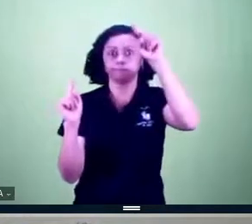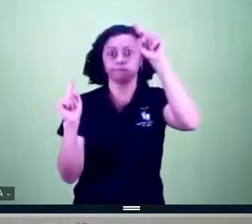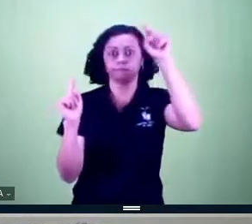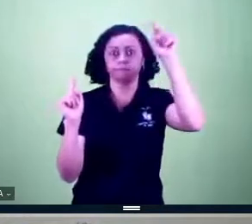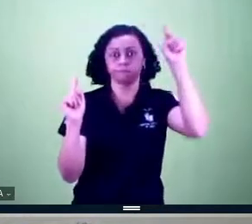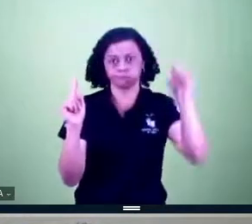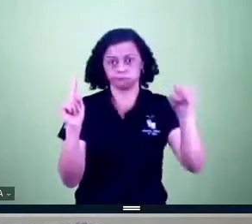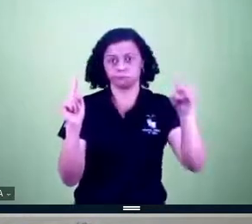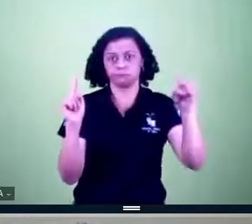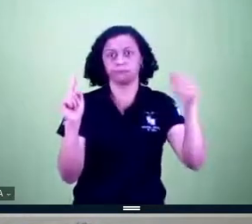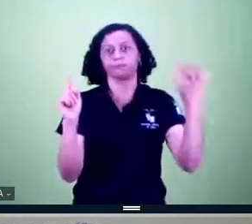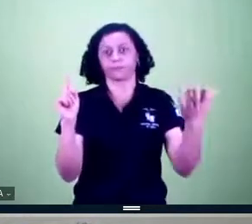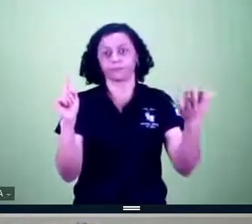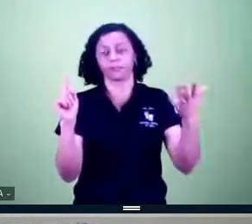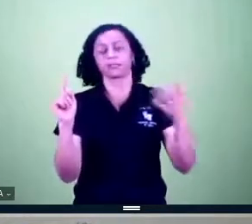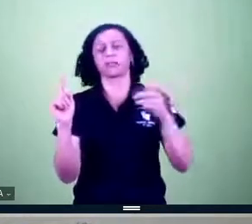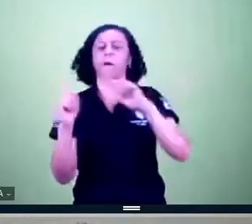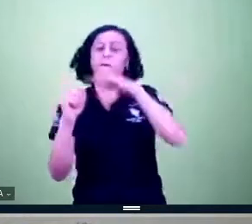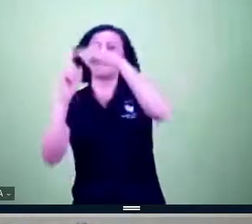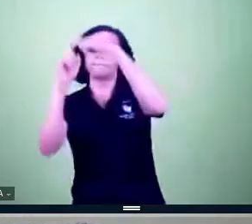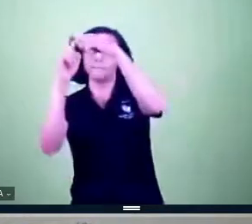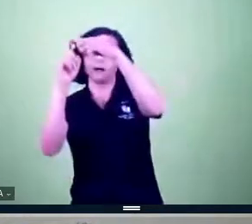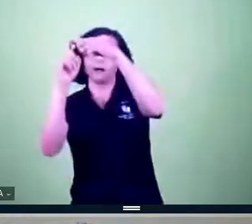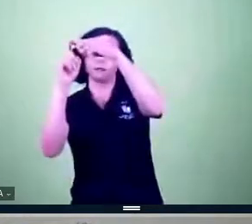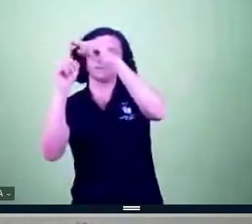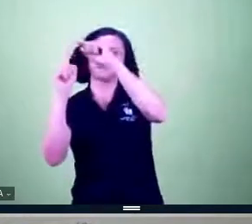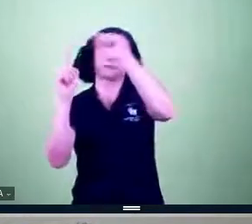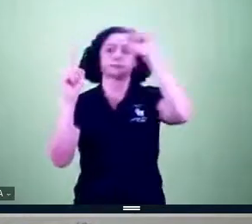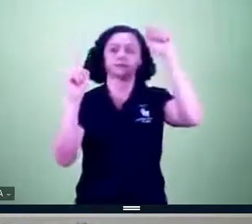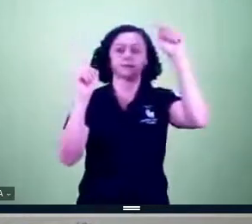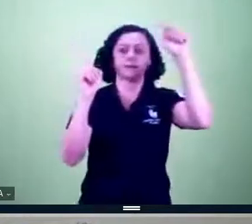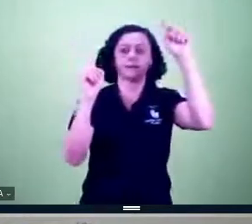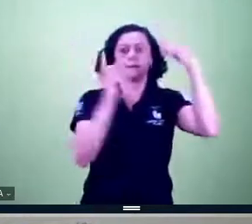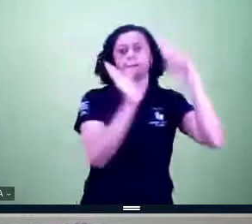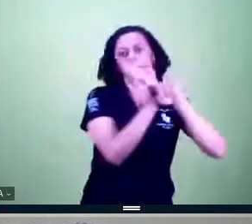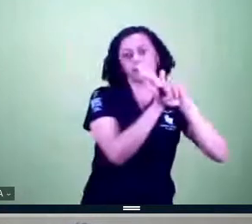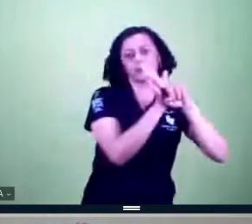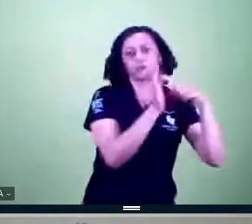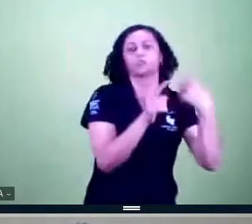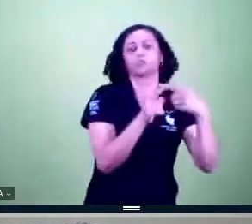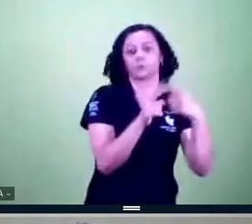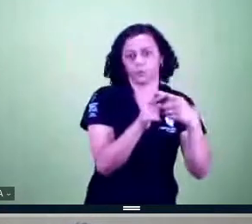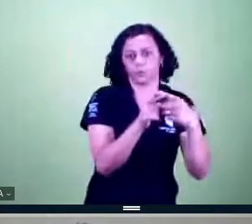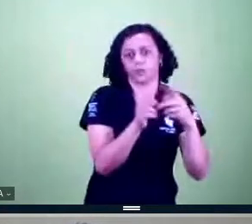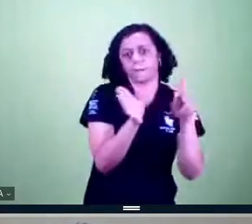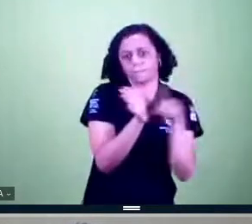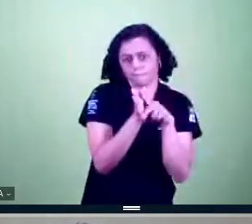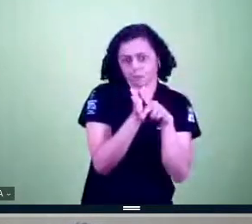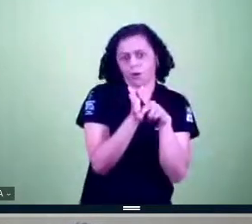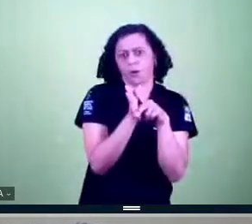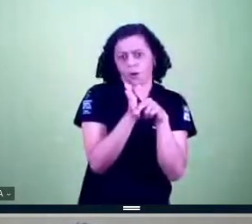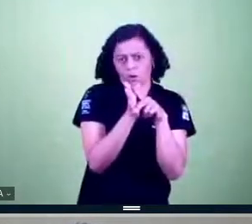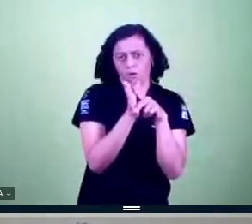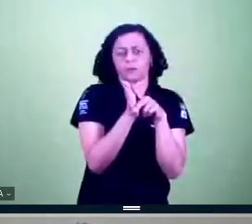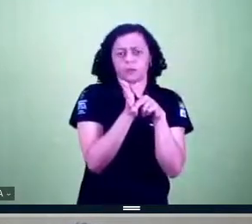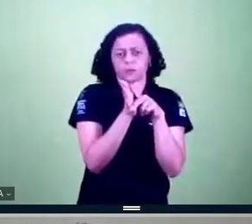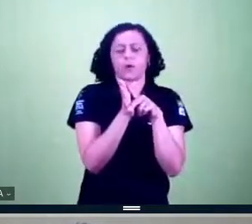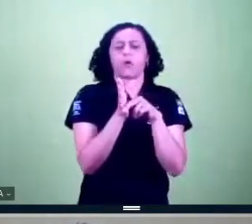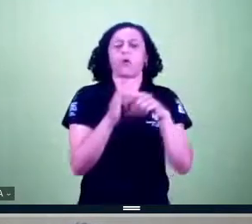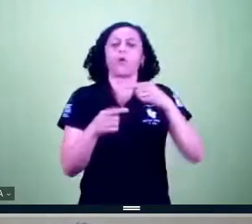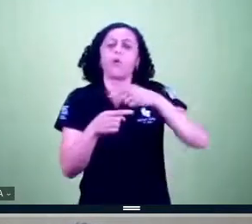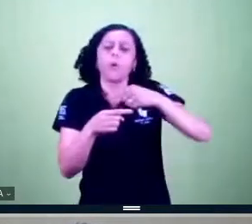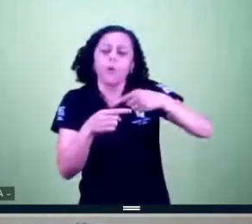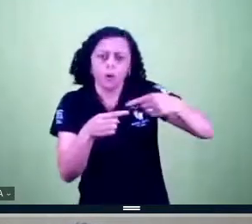perfeito? Então aqui está mais, aqui está menos, justamente por isso. O meu resistor, né, eu simbolizo ele dessa forma. A corrente